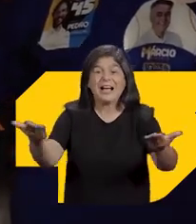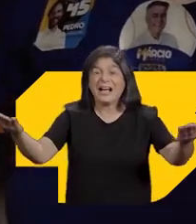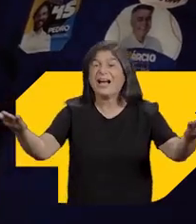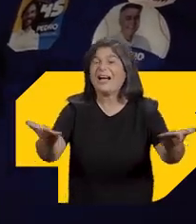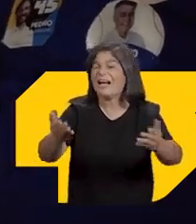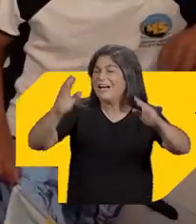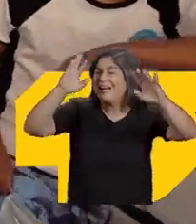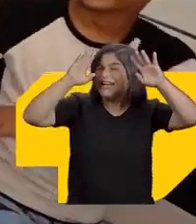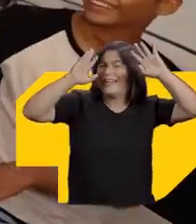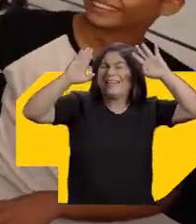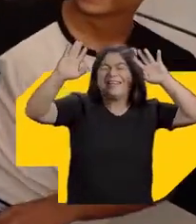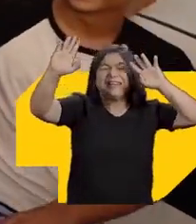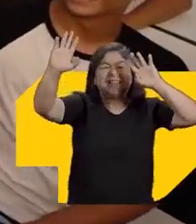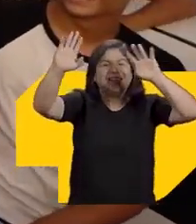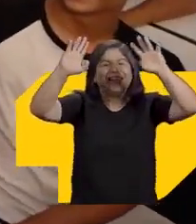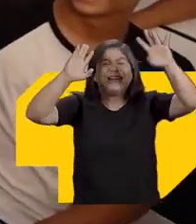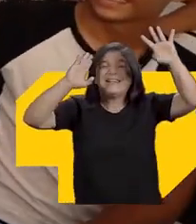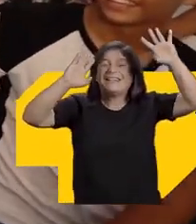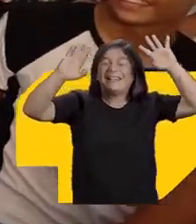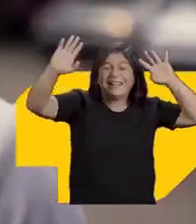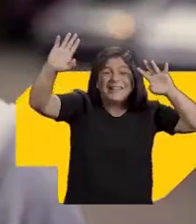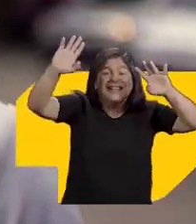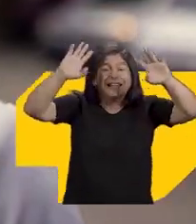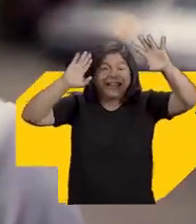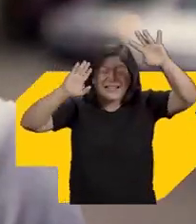Agora é a hora de poder